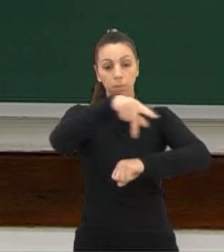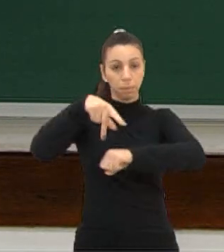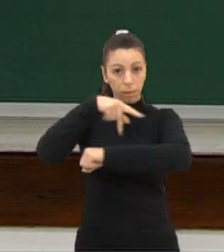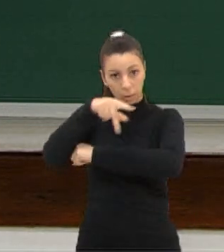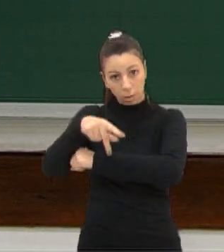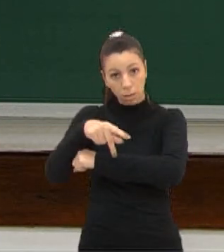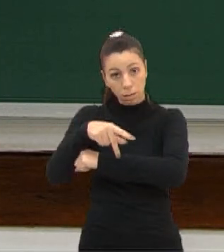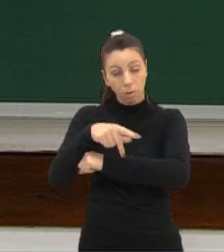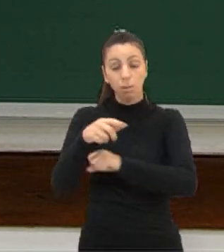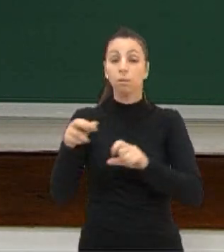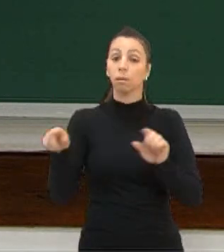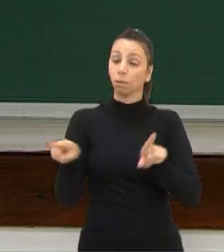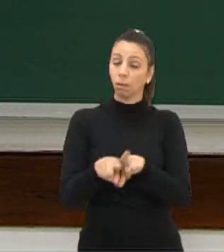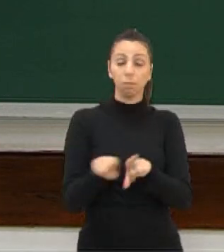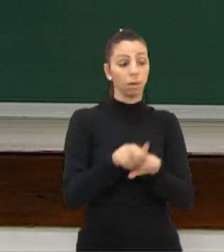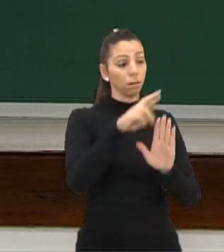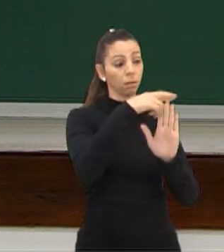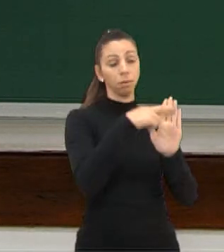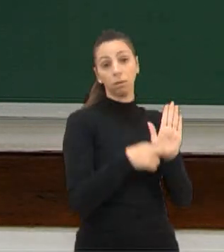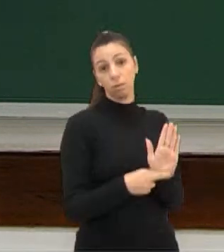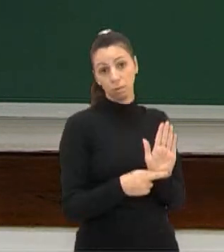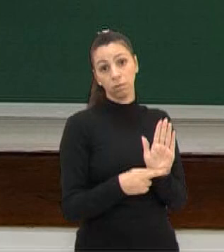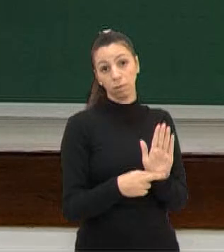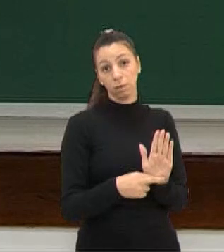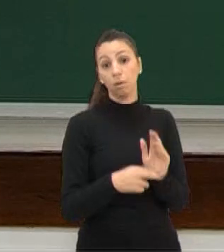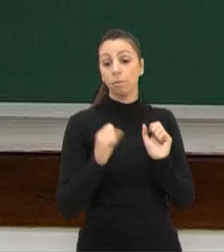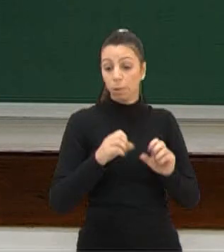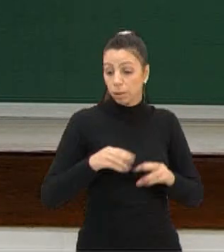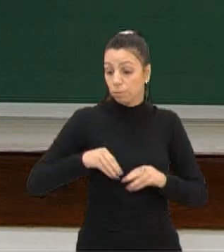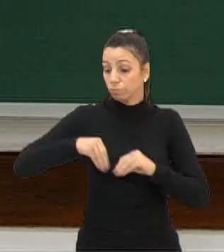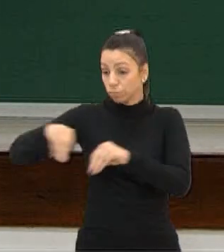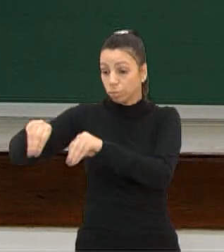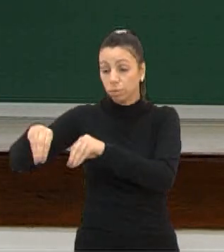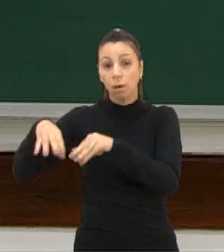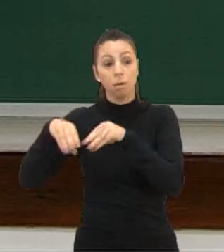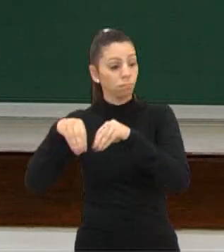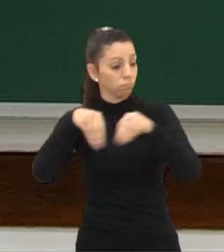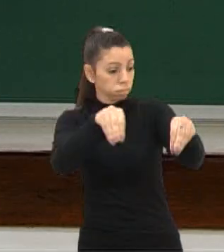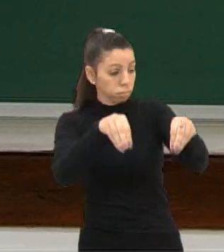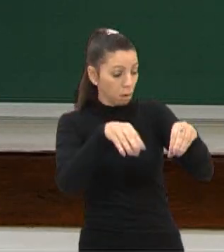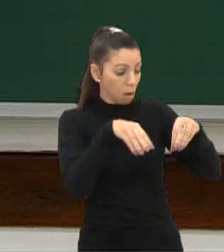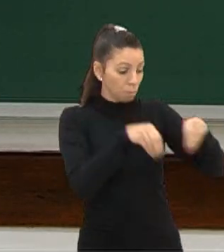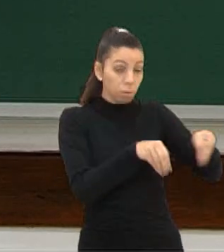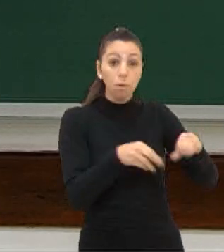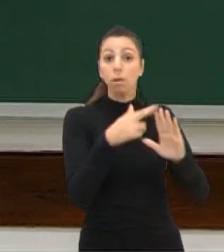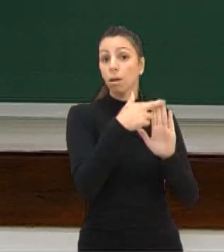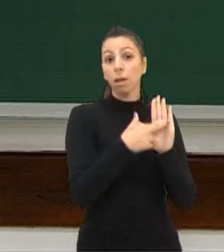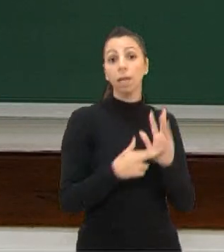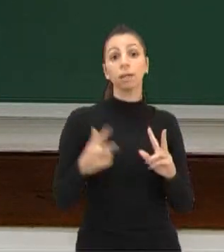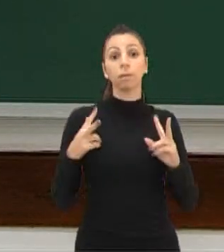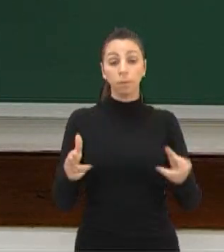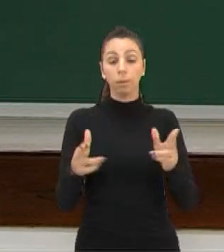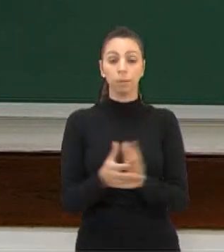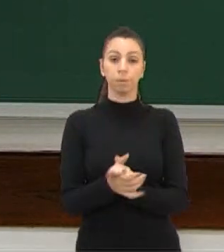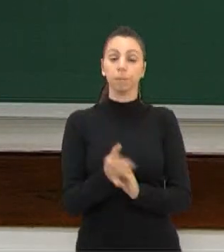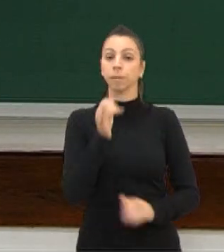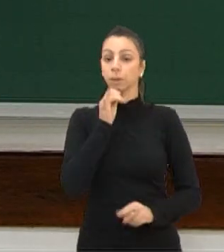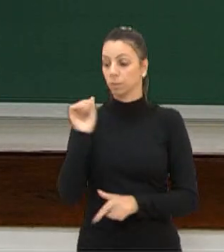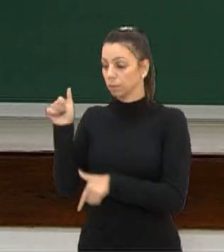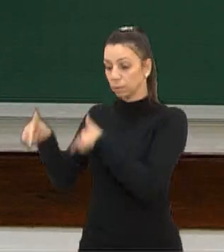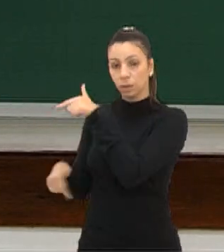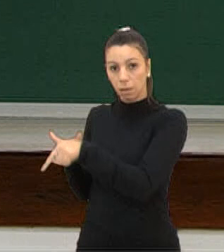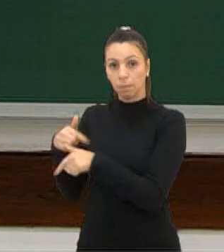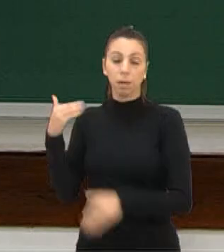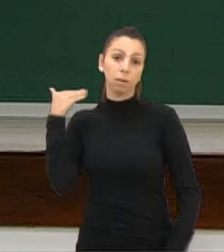outra situação, você vai ter as mesmas regras. O seu trabalho, por exemplo, né? Se você é transferido de um banco, você trabalha num banco, você é transferido para